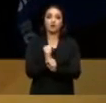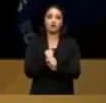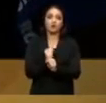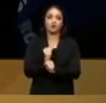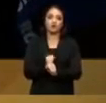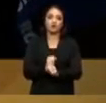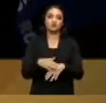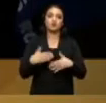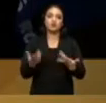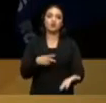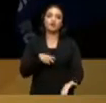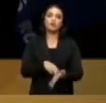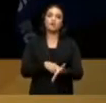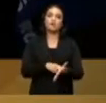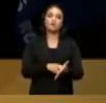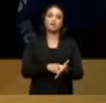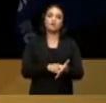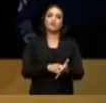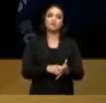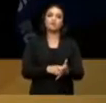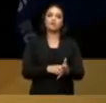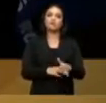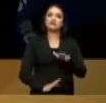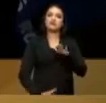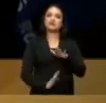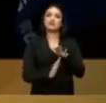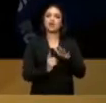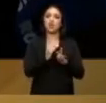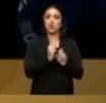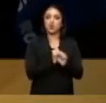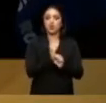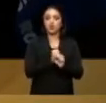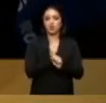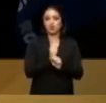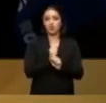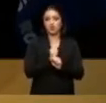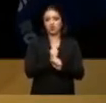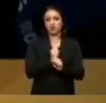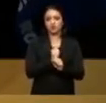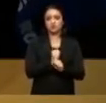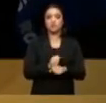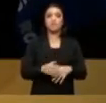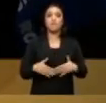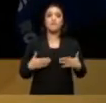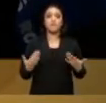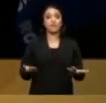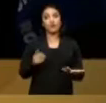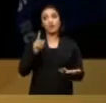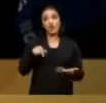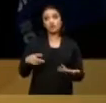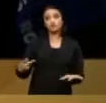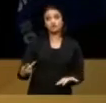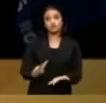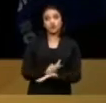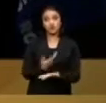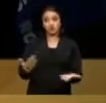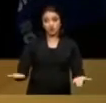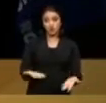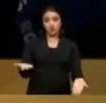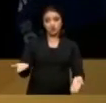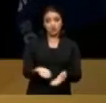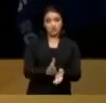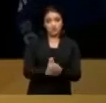é igual a 1 ano, ou sendo superior, não suplanta 2 anos. Este é o caso concreto em